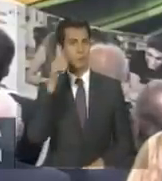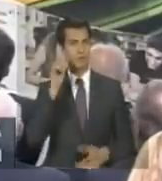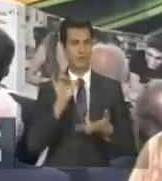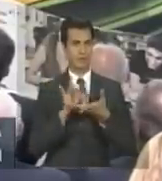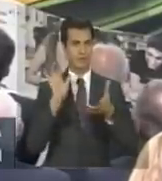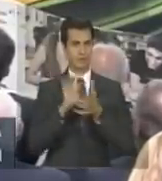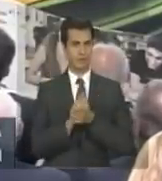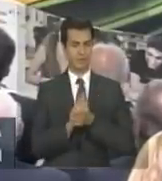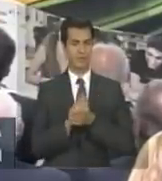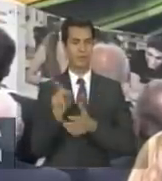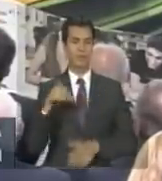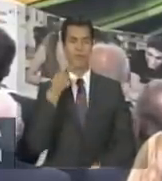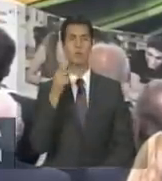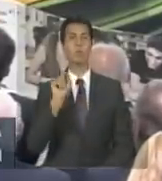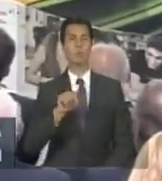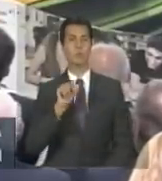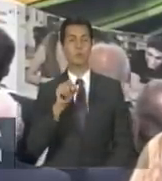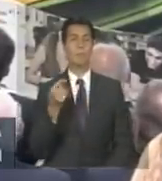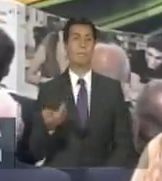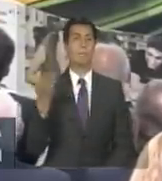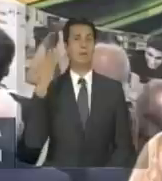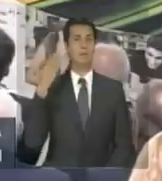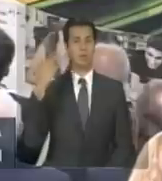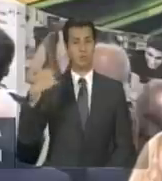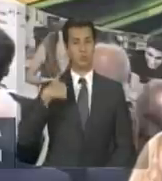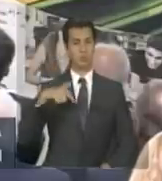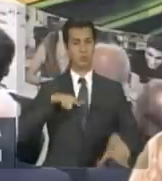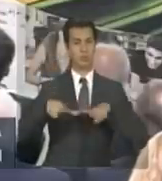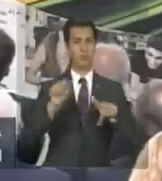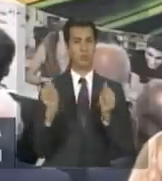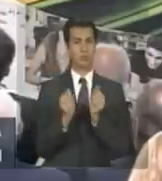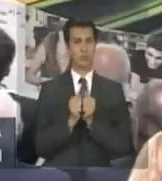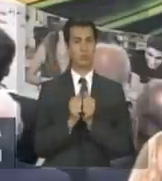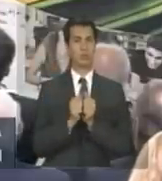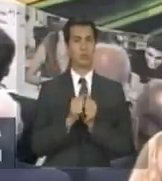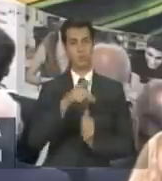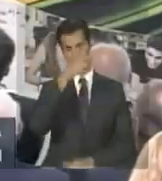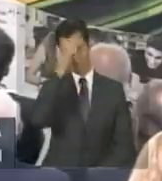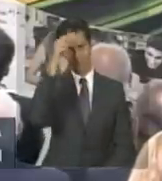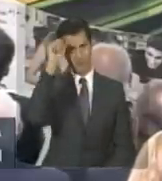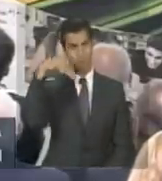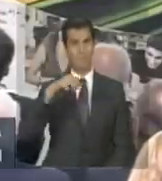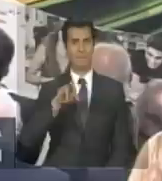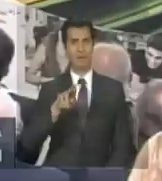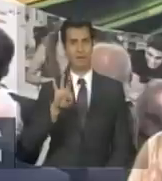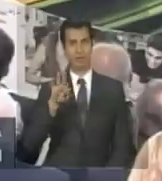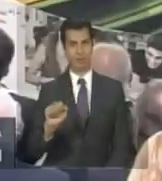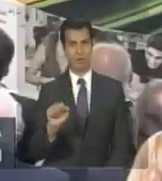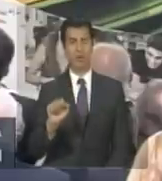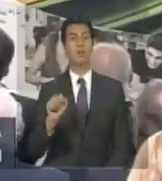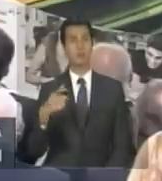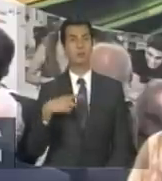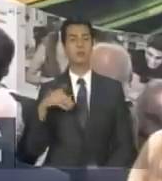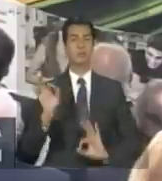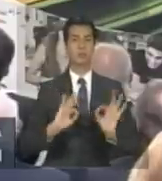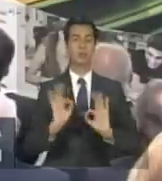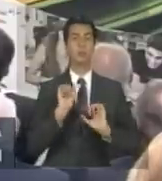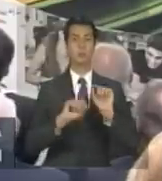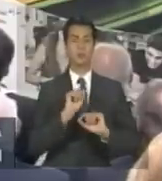eu promovi na gestão Marta Suplicy, na Prefeitura de São Paulo, de troca de ISS